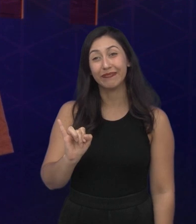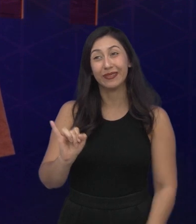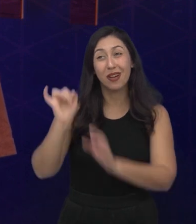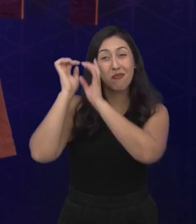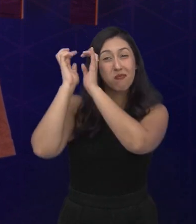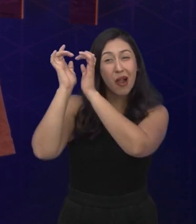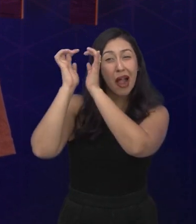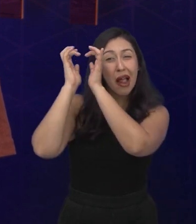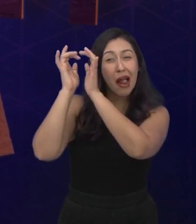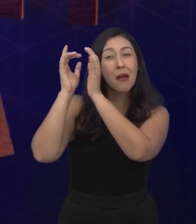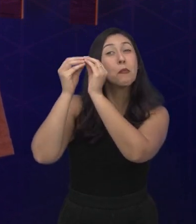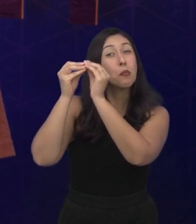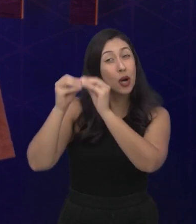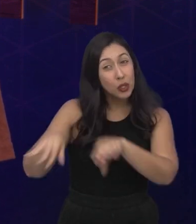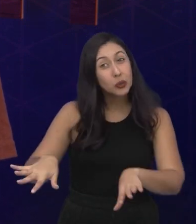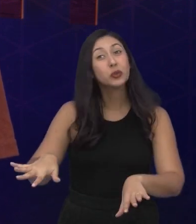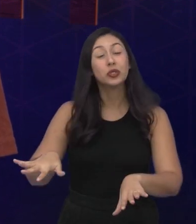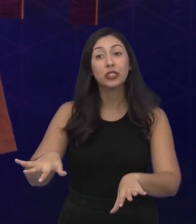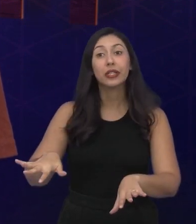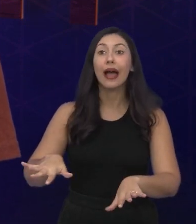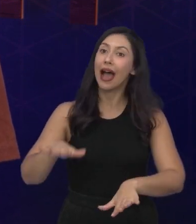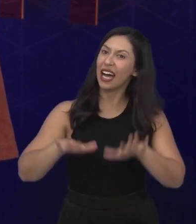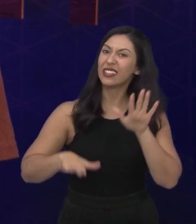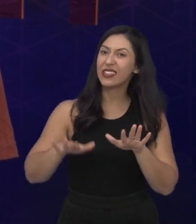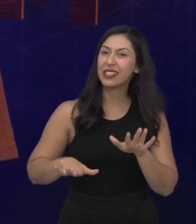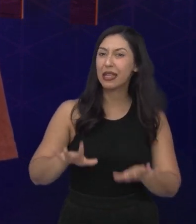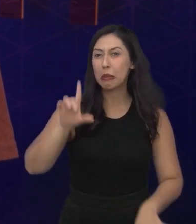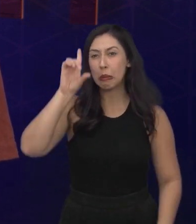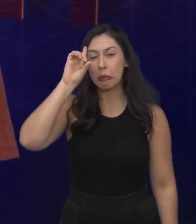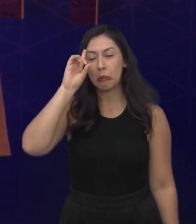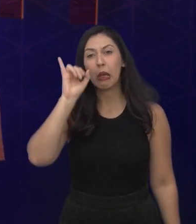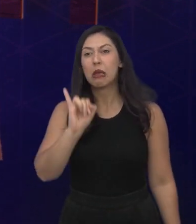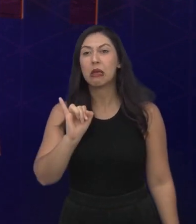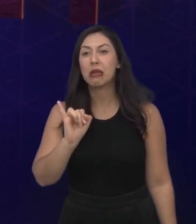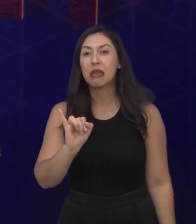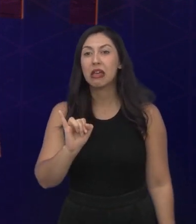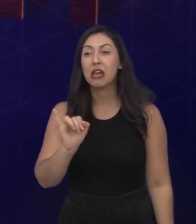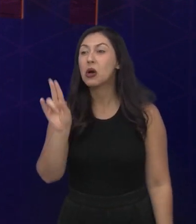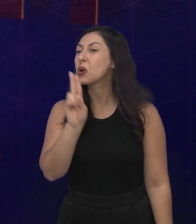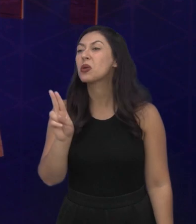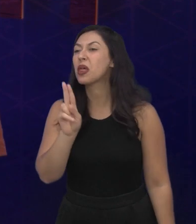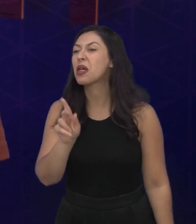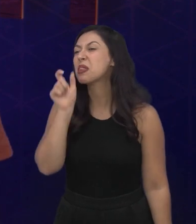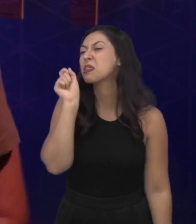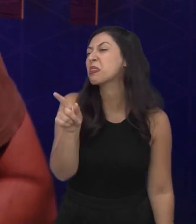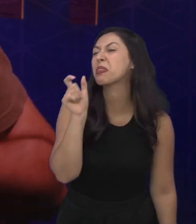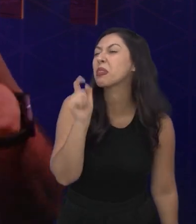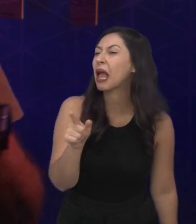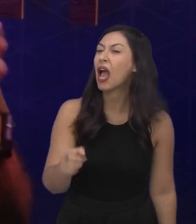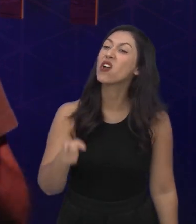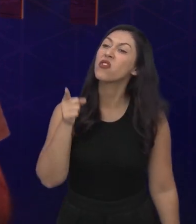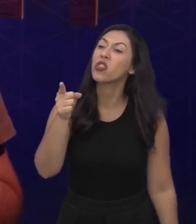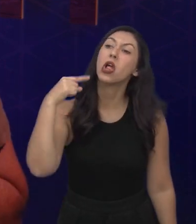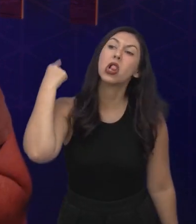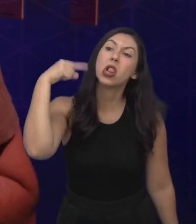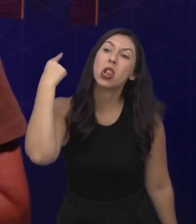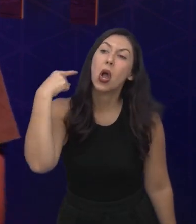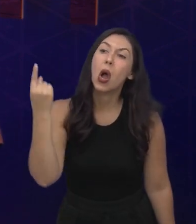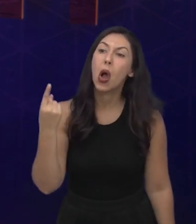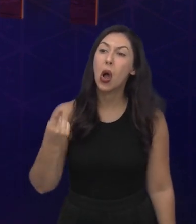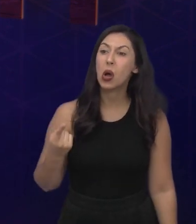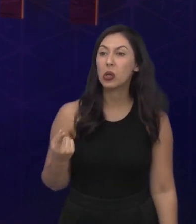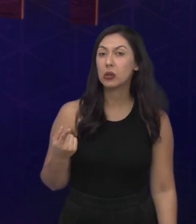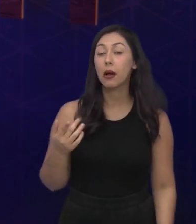assim, muitas vezes esse termo é usado pejorativamente, né? Retardo mental.